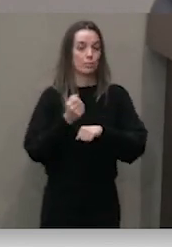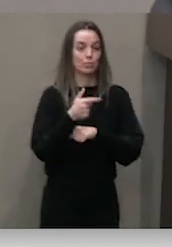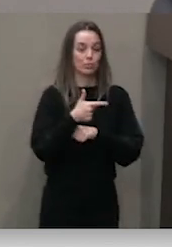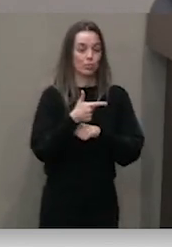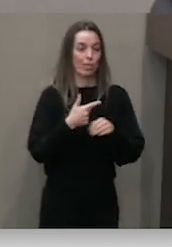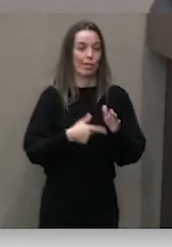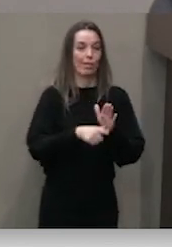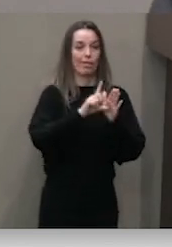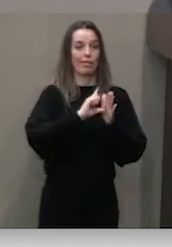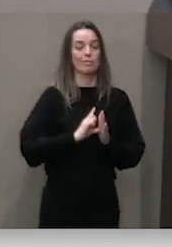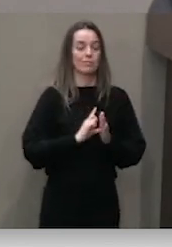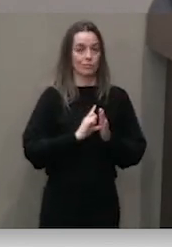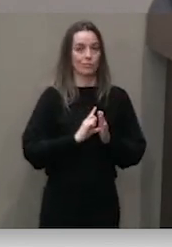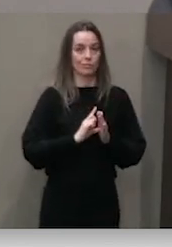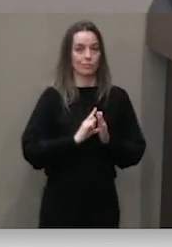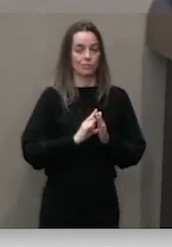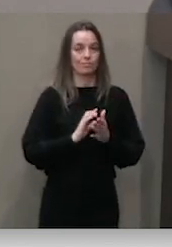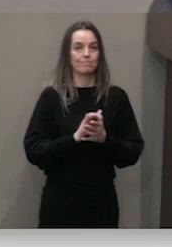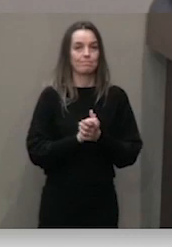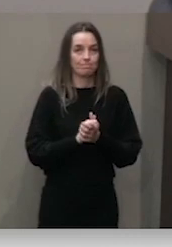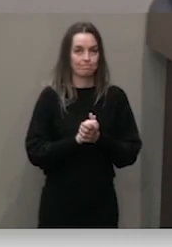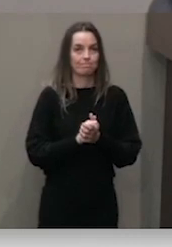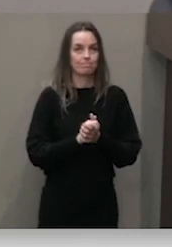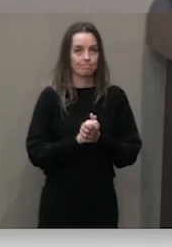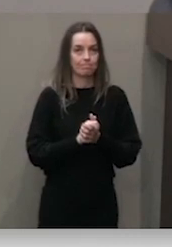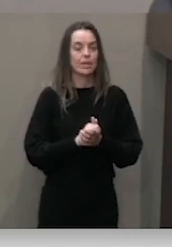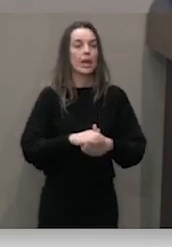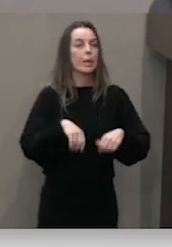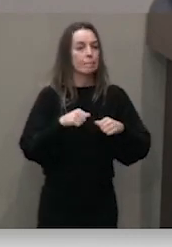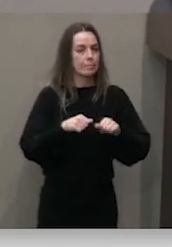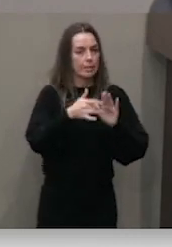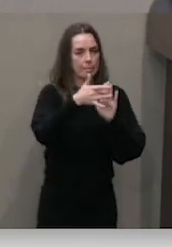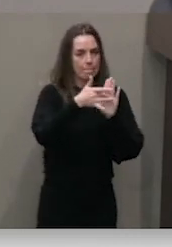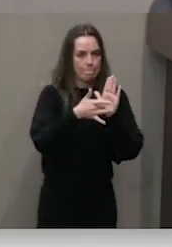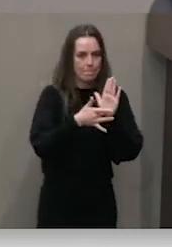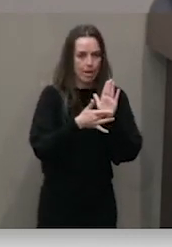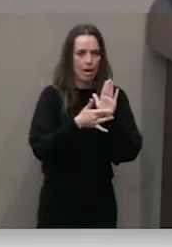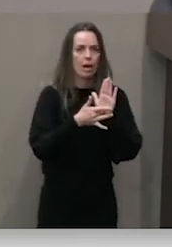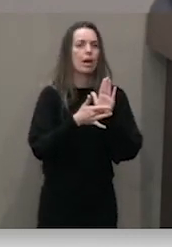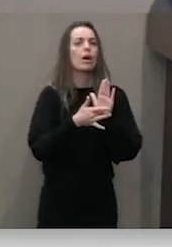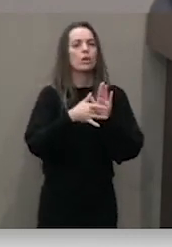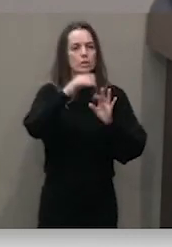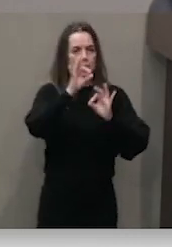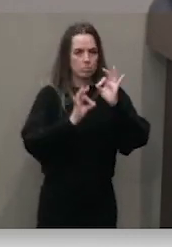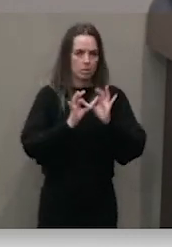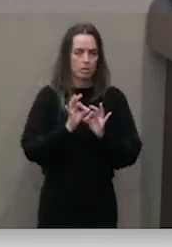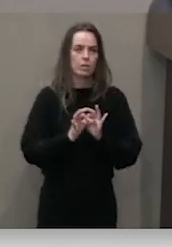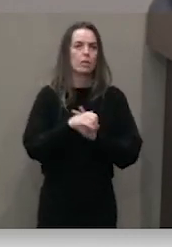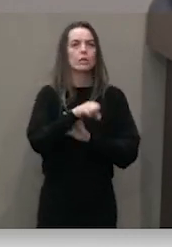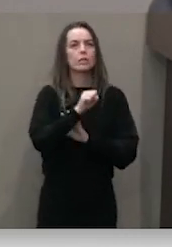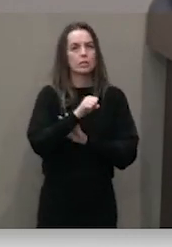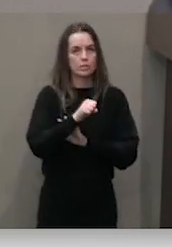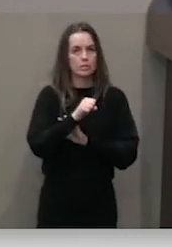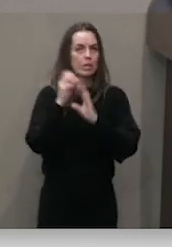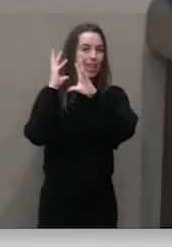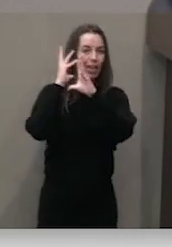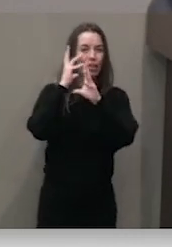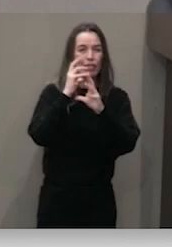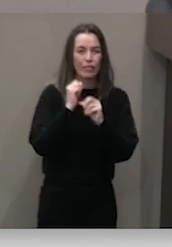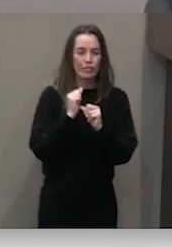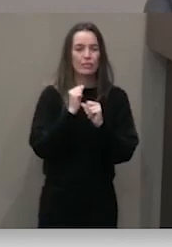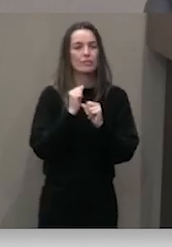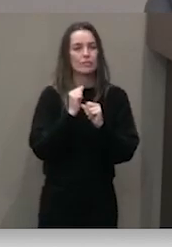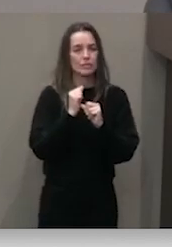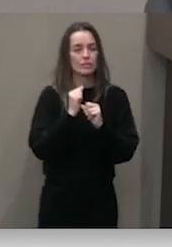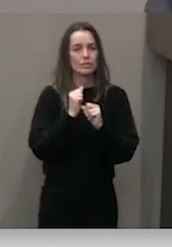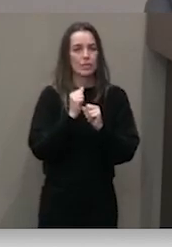partir do que nós estamos vivendo. Devem ser pauta de todos esses instrumentos de planejamento e da revisão desses instrumentos, ou